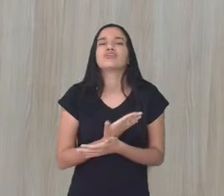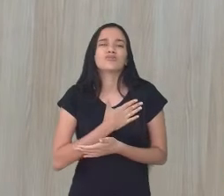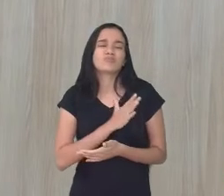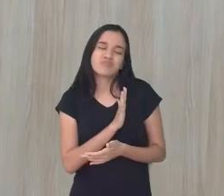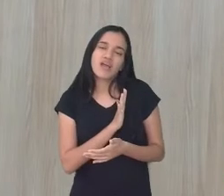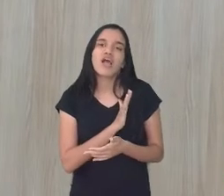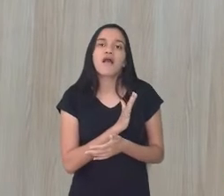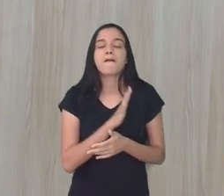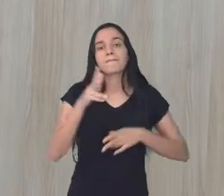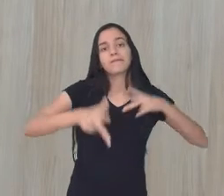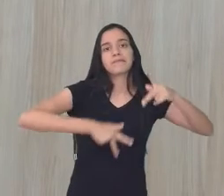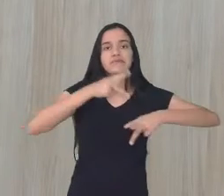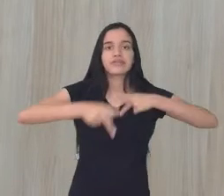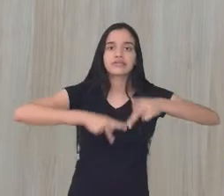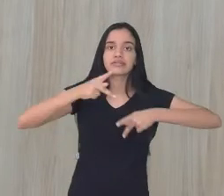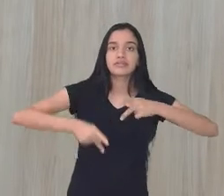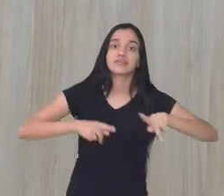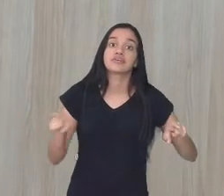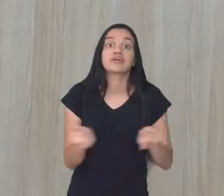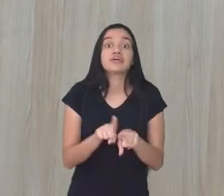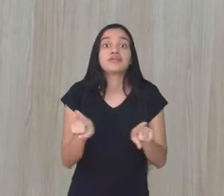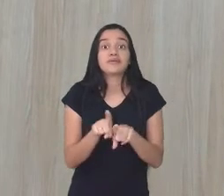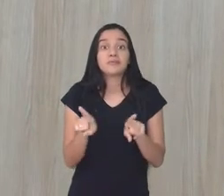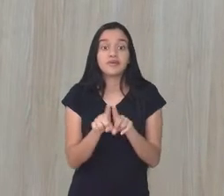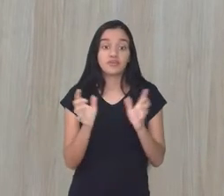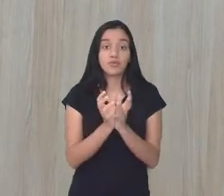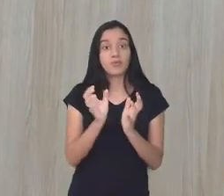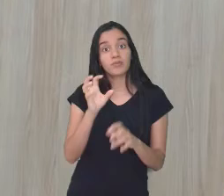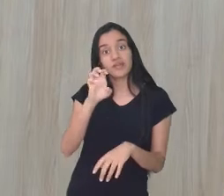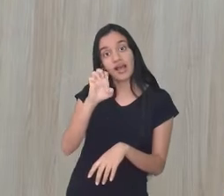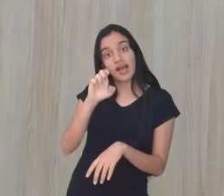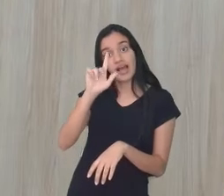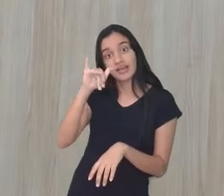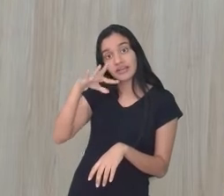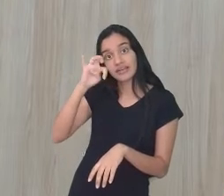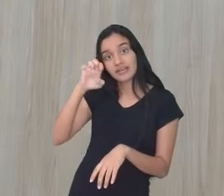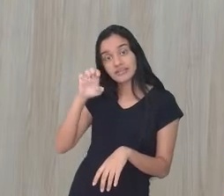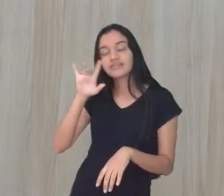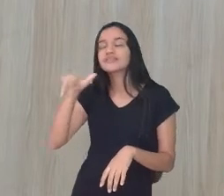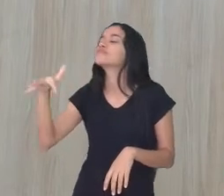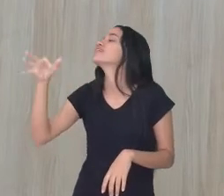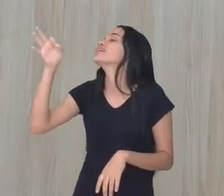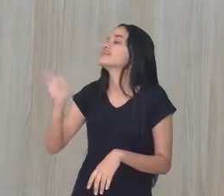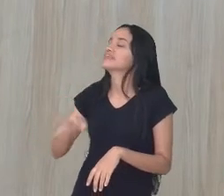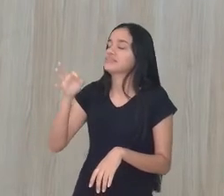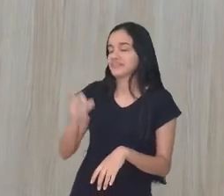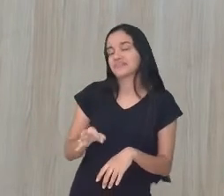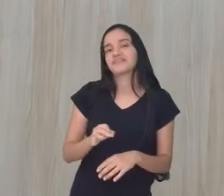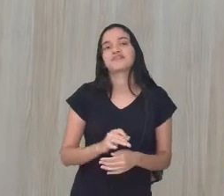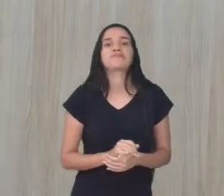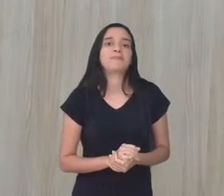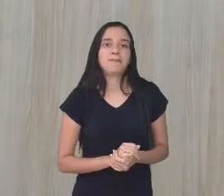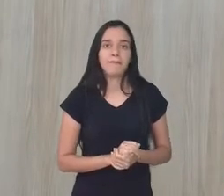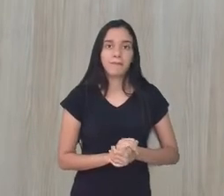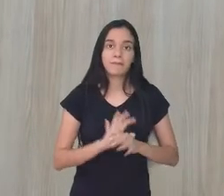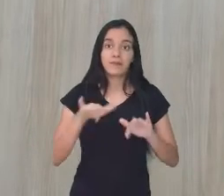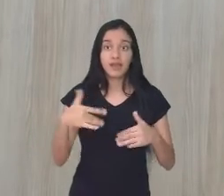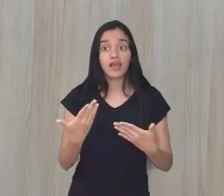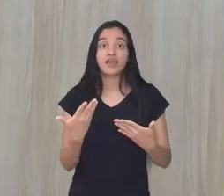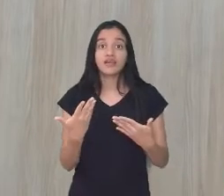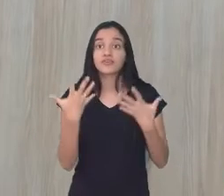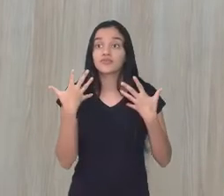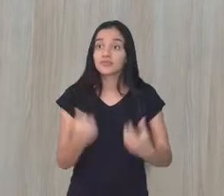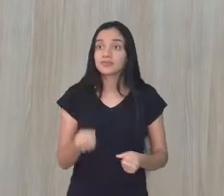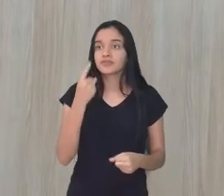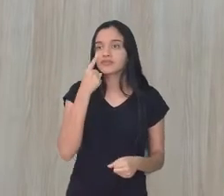na população, Não é à inclusive toa, né? da elite. Não é né, à toa, ele quer governar sozinho, né? Ninguém pode dar pitaco. Exatamente. Então,